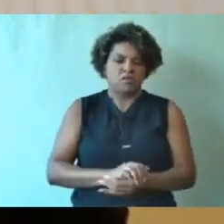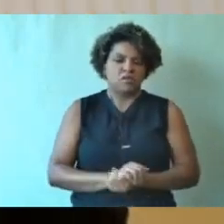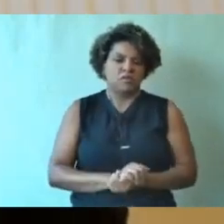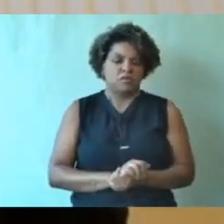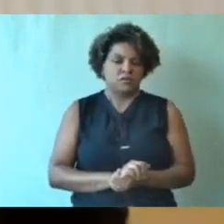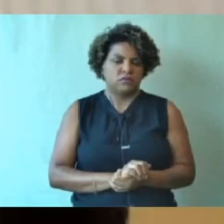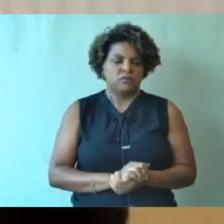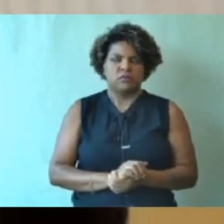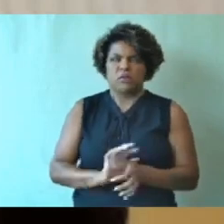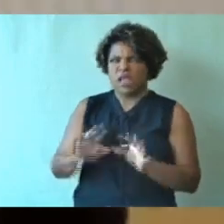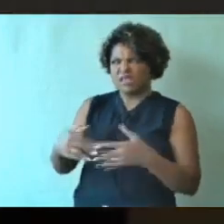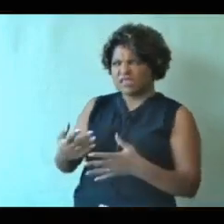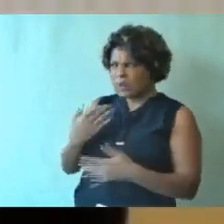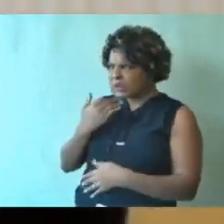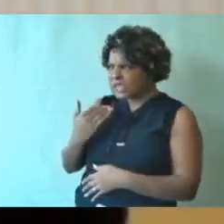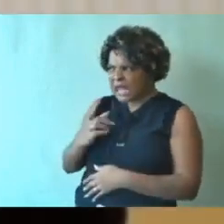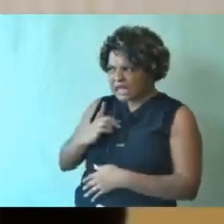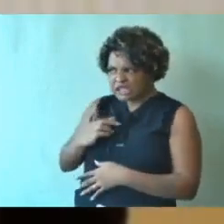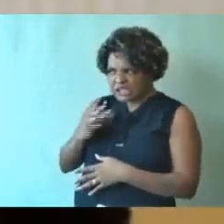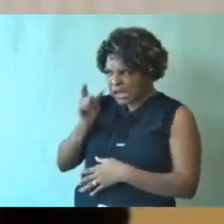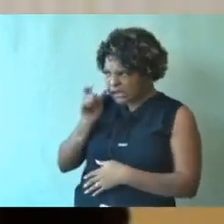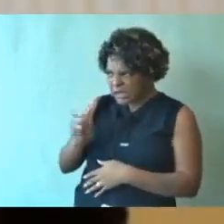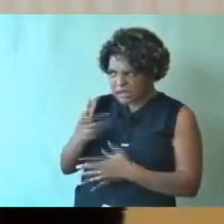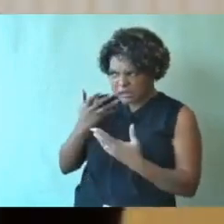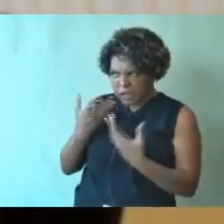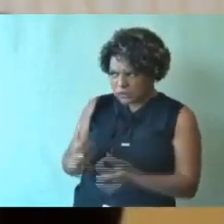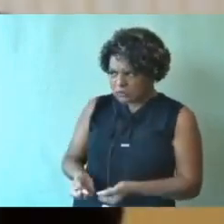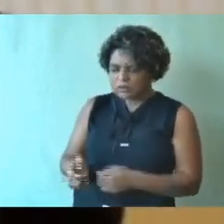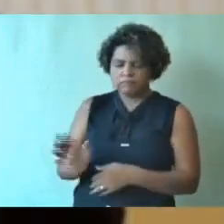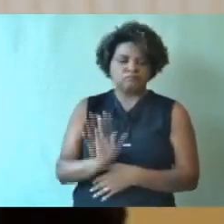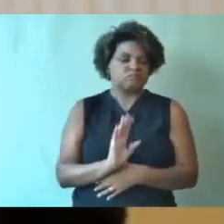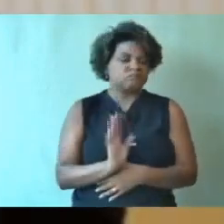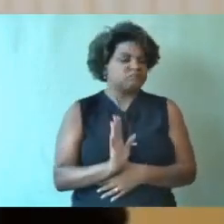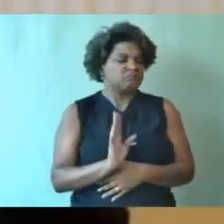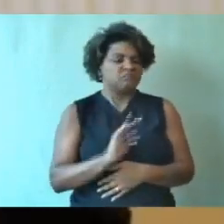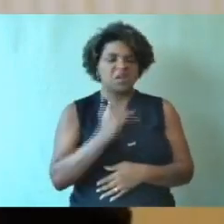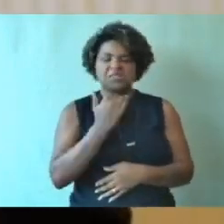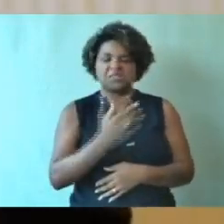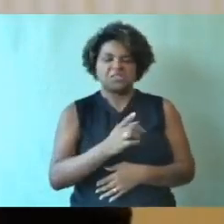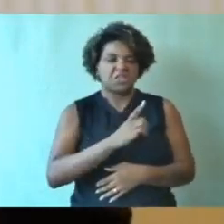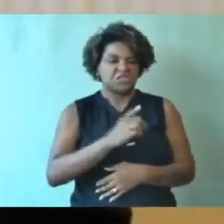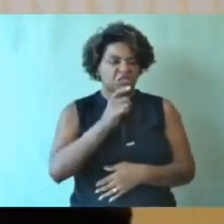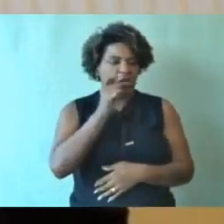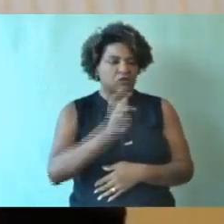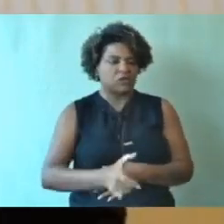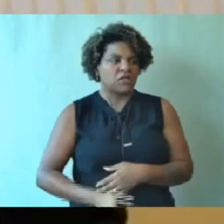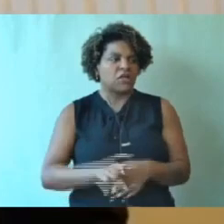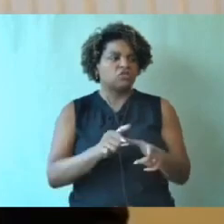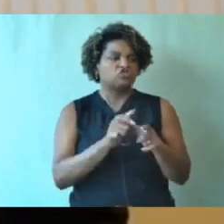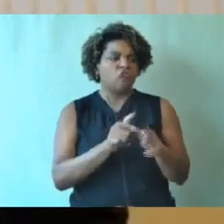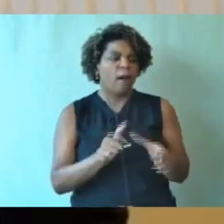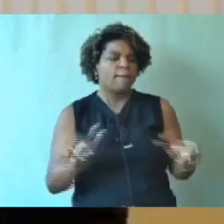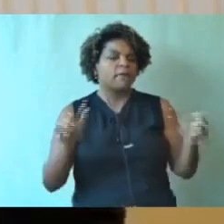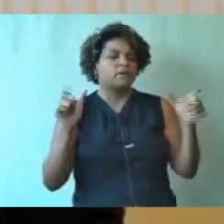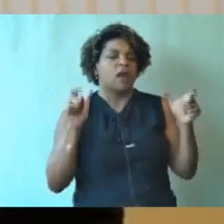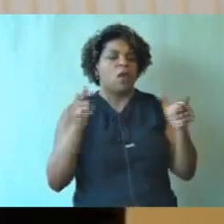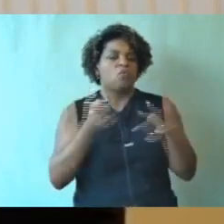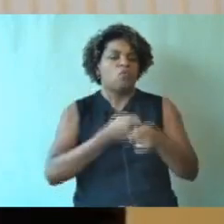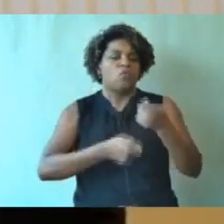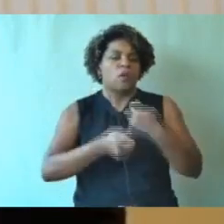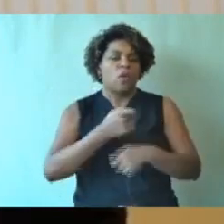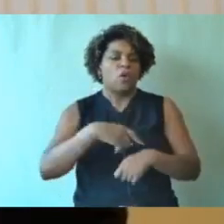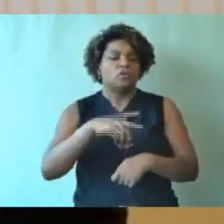absorver. E ampliar, ninguém tinha interesse em ampliar um negócio altamente deficitário. Porque você está num negócio